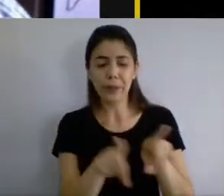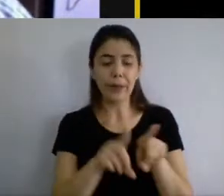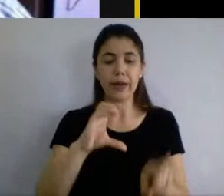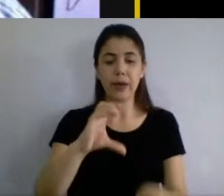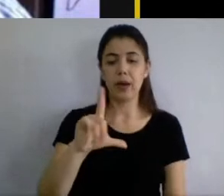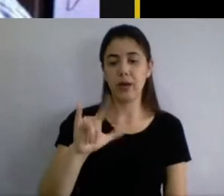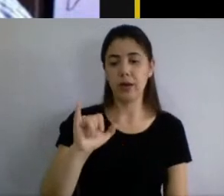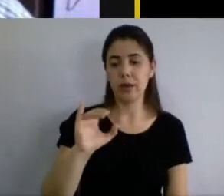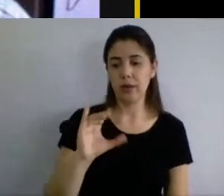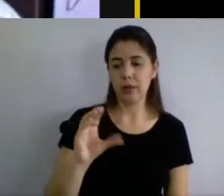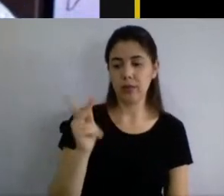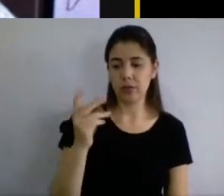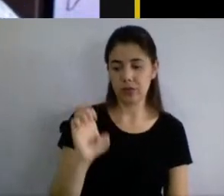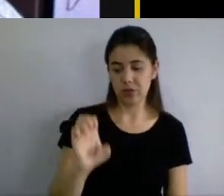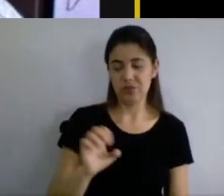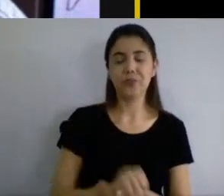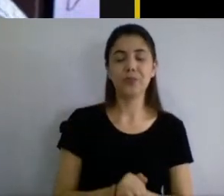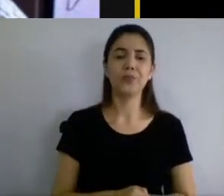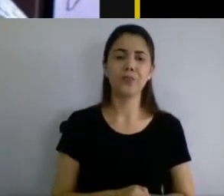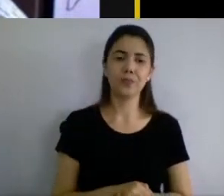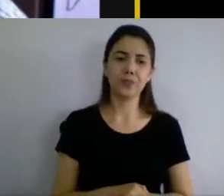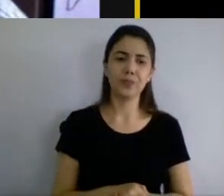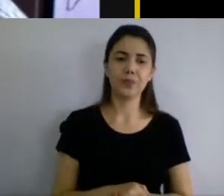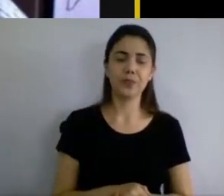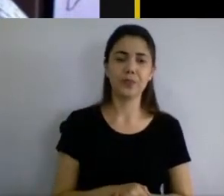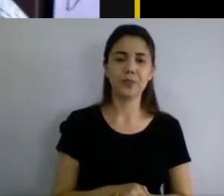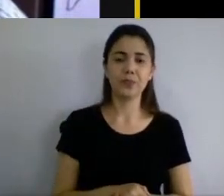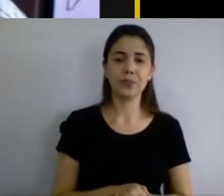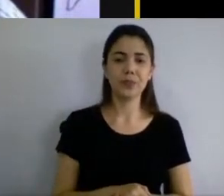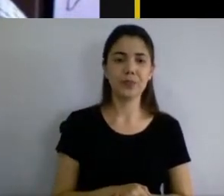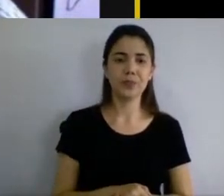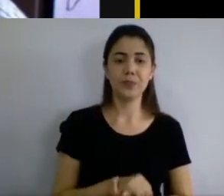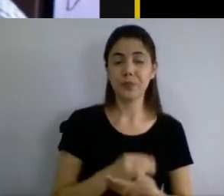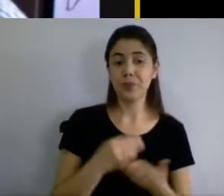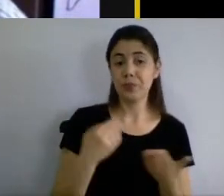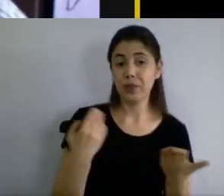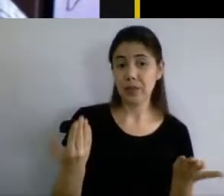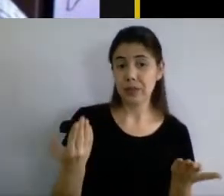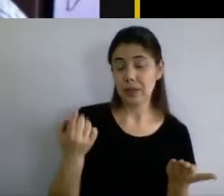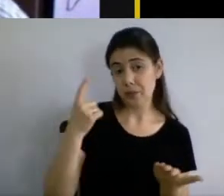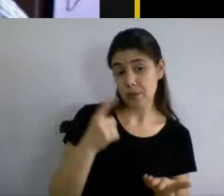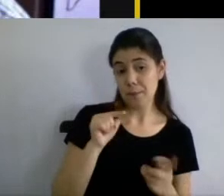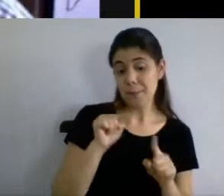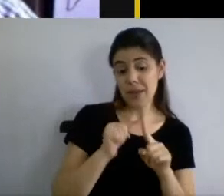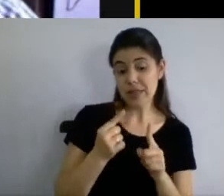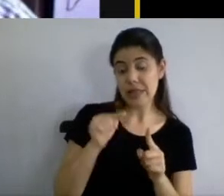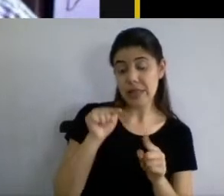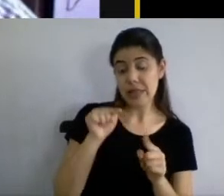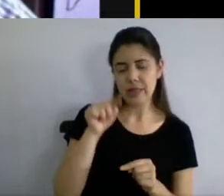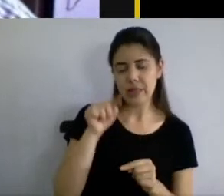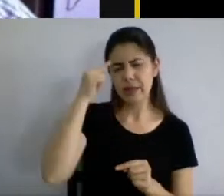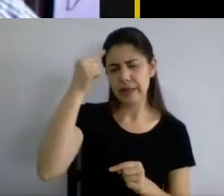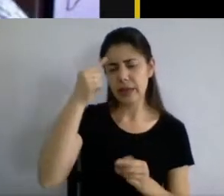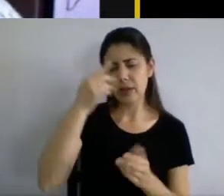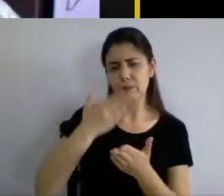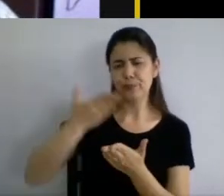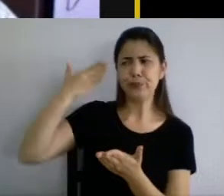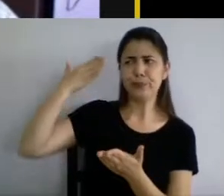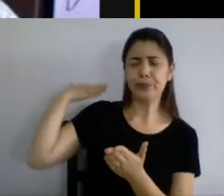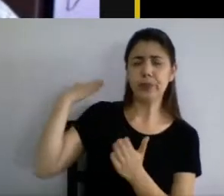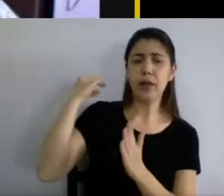parece ter começado na segunda metade do século XVIII, com os